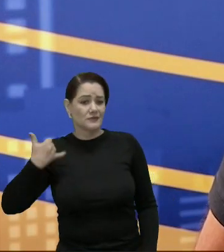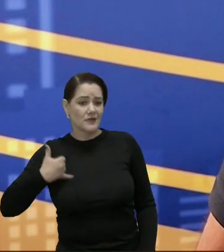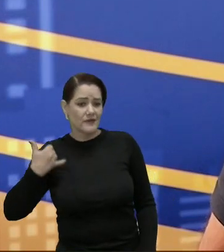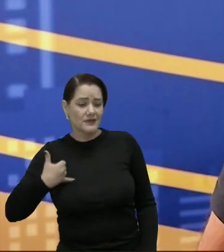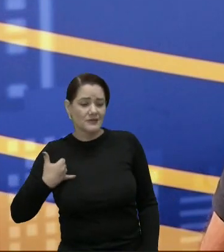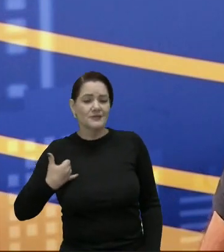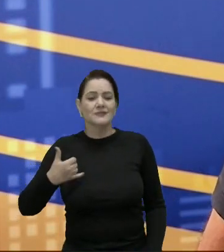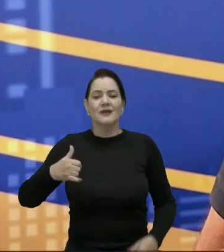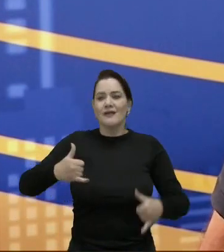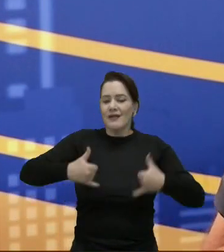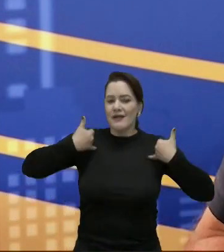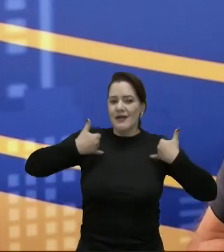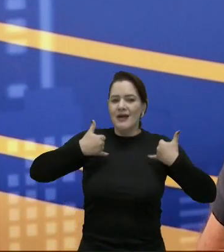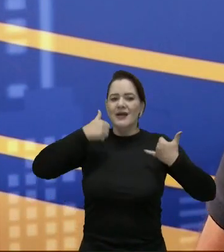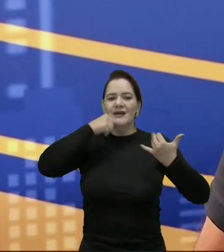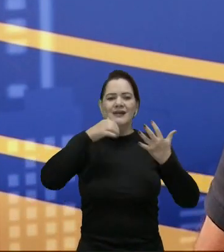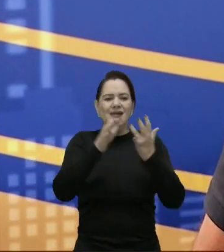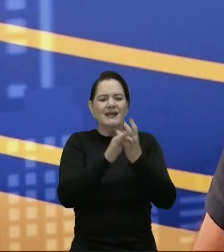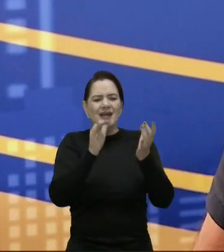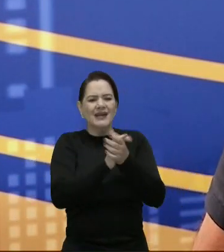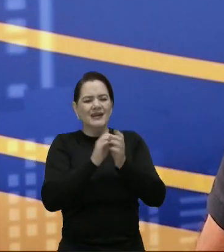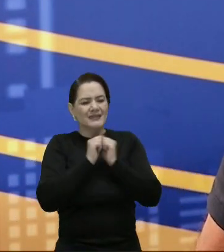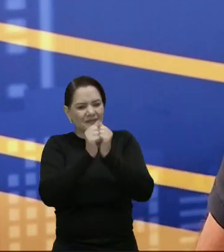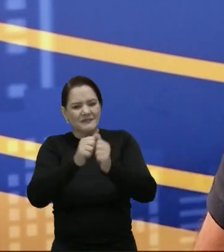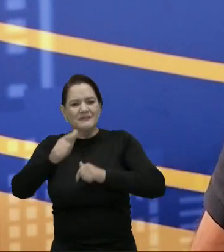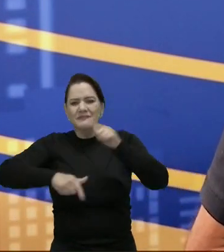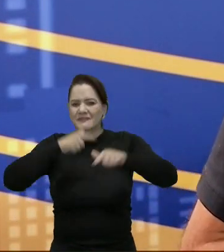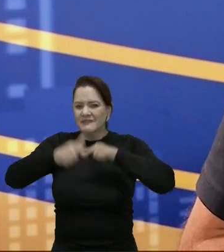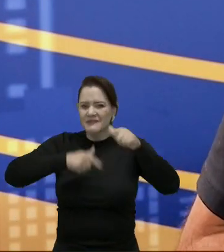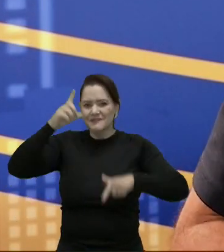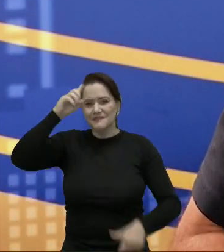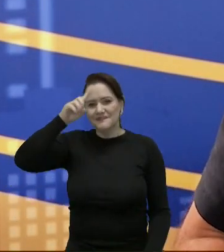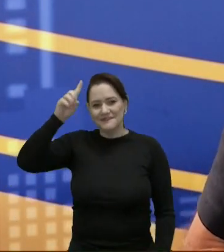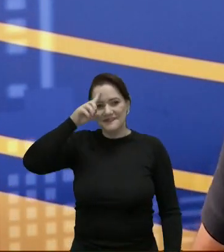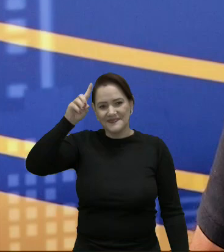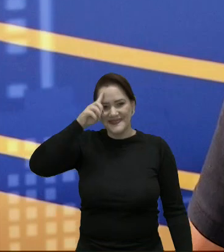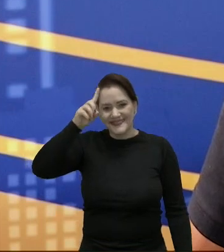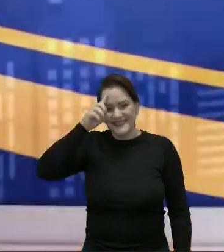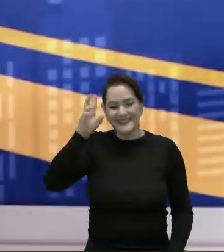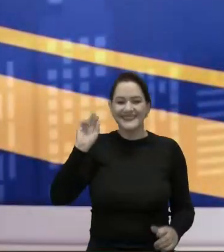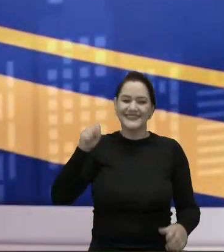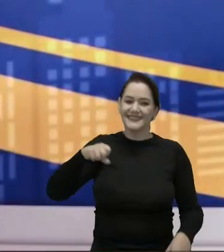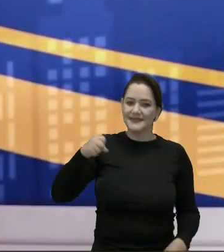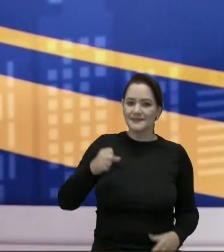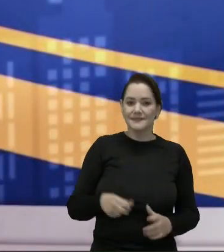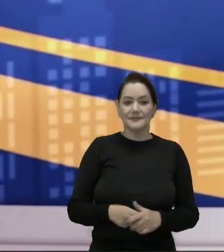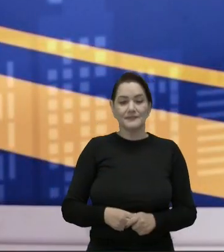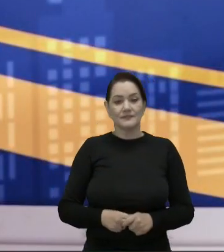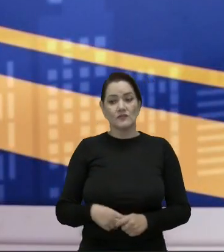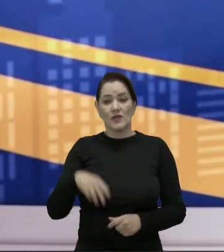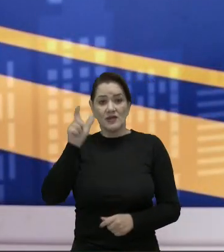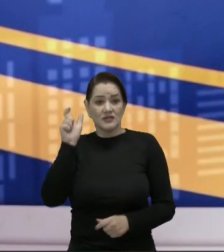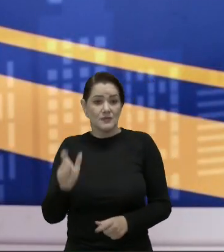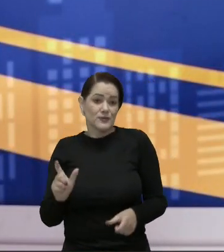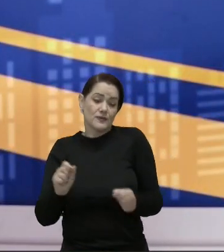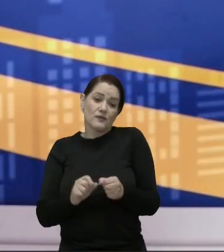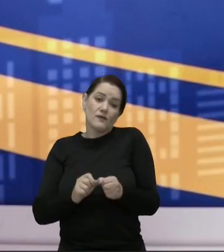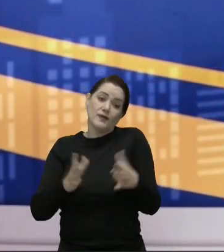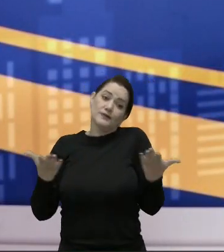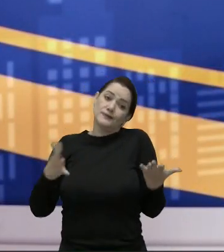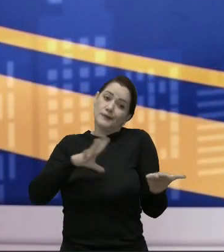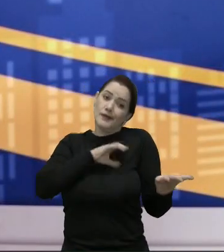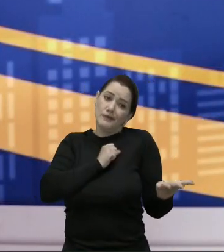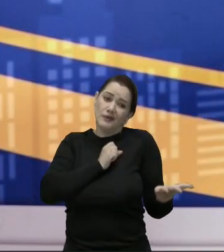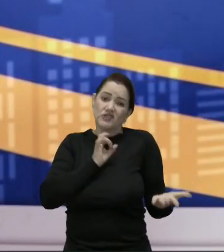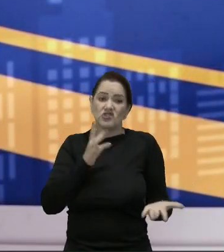minha esposa, a gente comemora junto no trabalho, no dia a dia, e é o preço a se pagar. Se a pessoa não faz isso com amor,